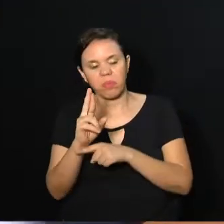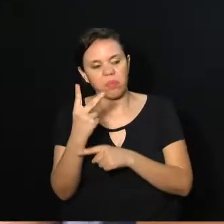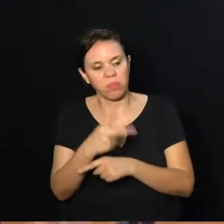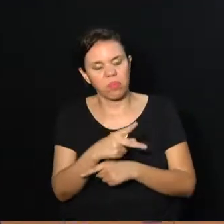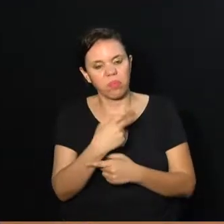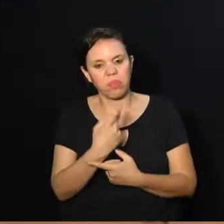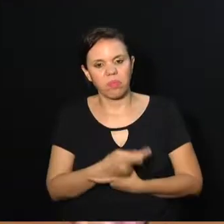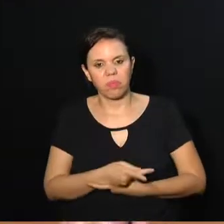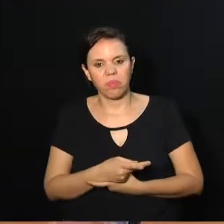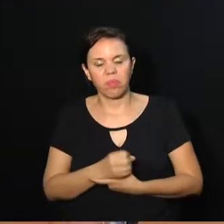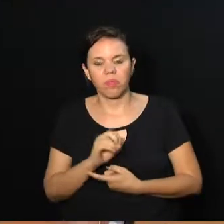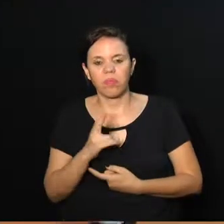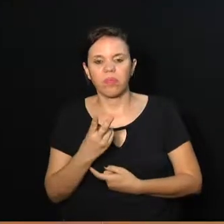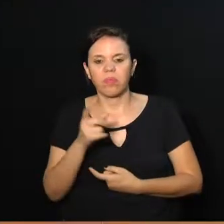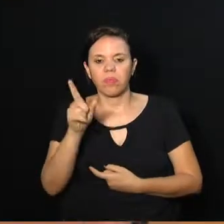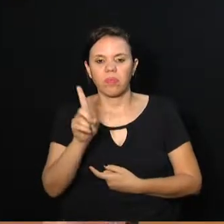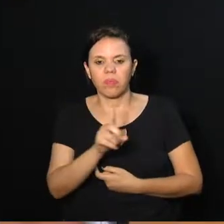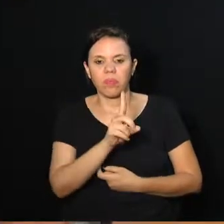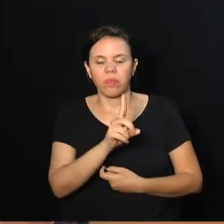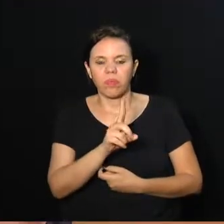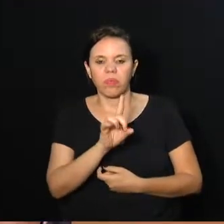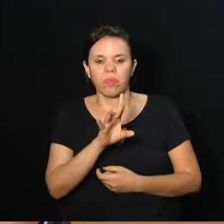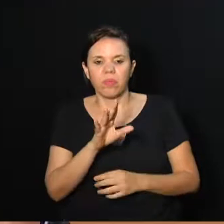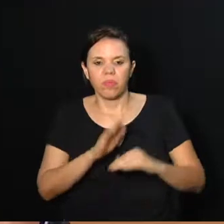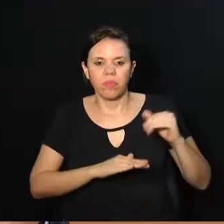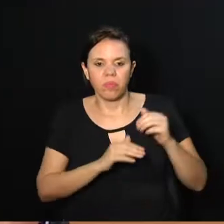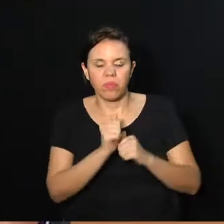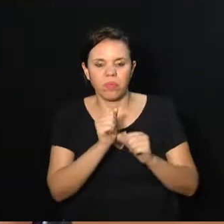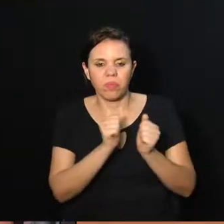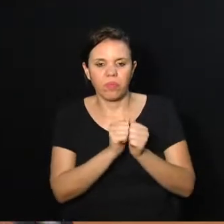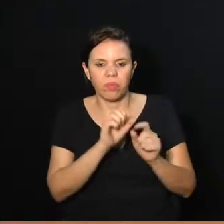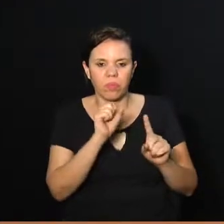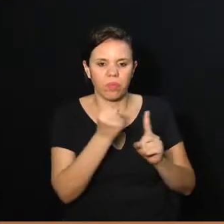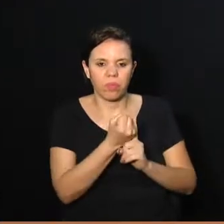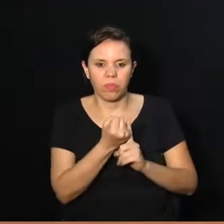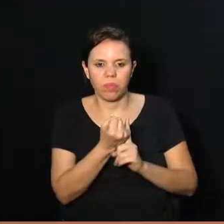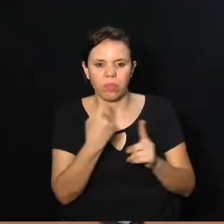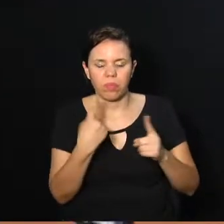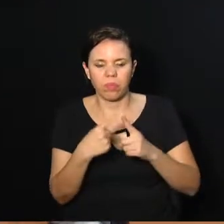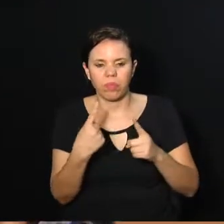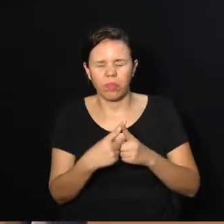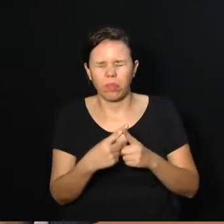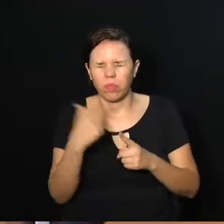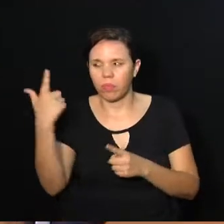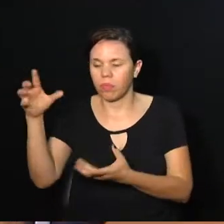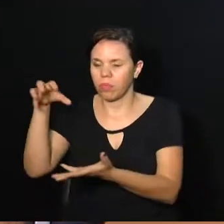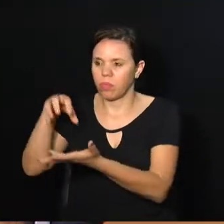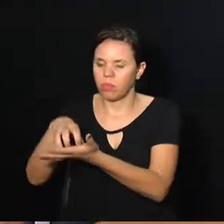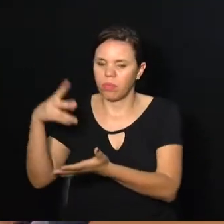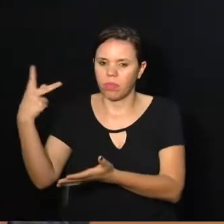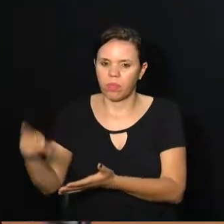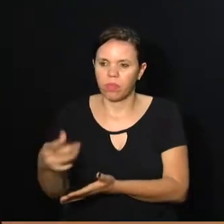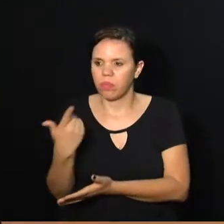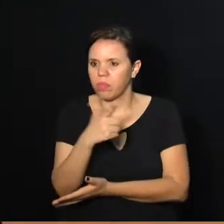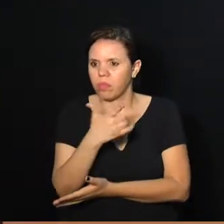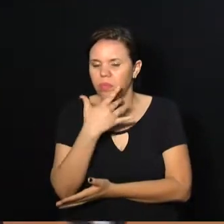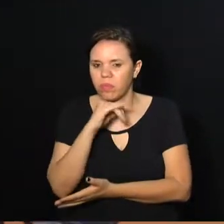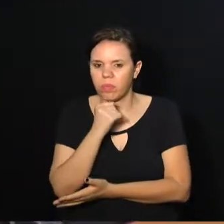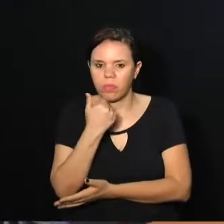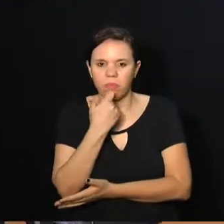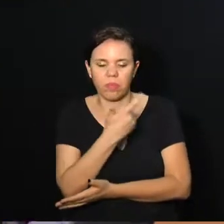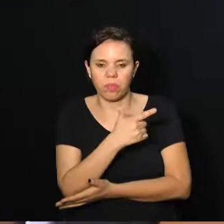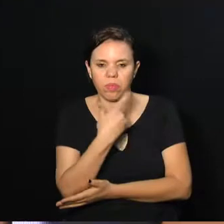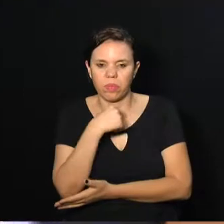legal, ou se ele chegou através de uma assistente social, ou porque ele veio de um abrigo, porque ele não tem um pai, porque ele não tem uma